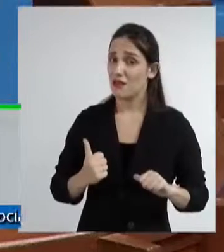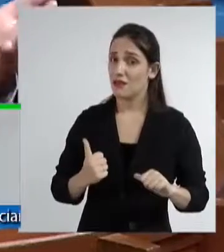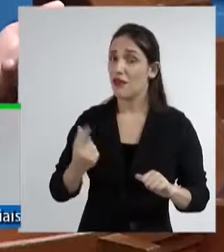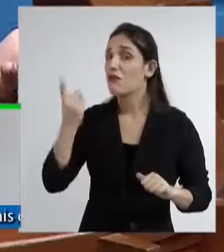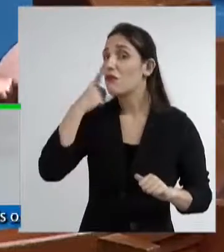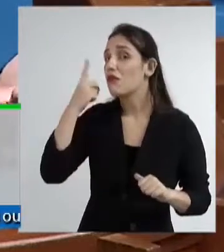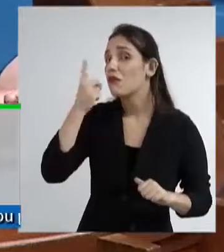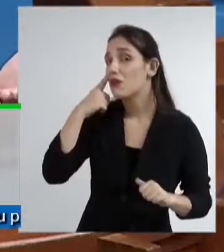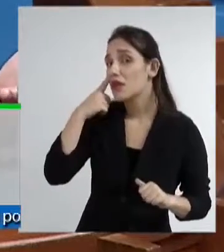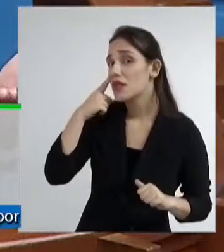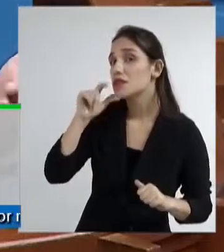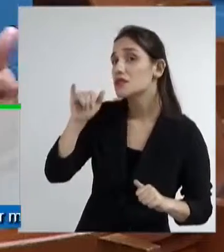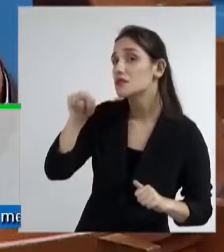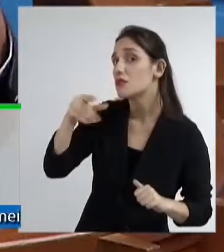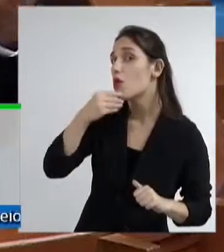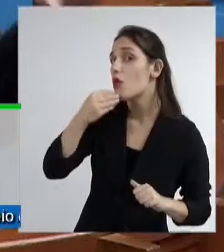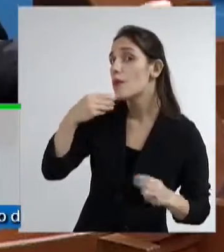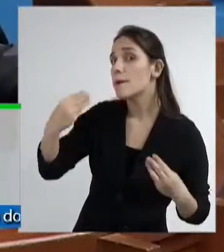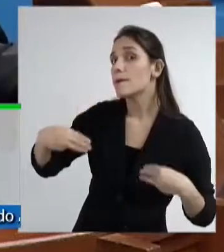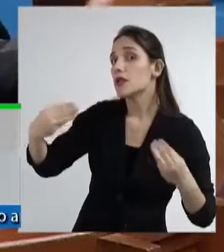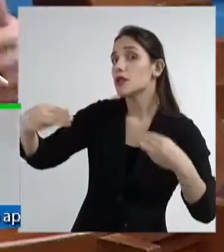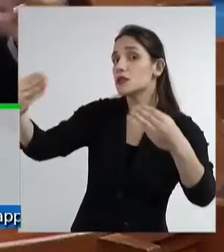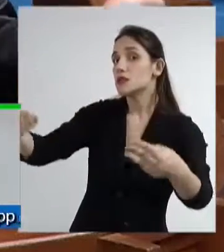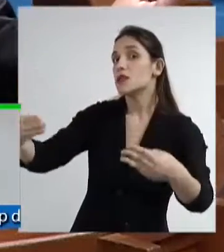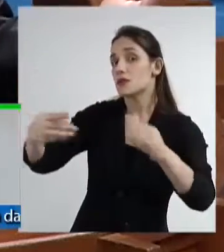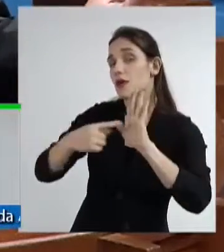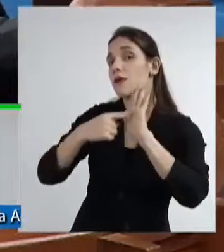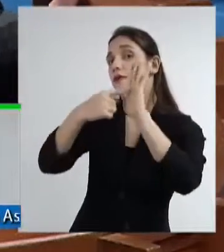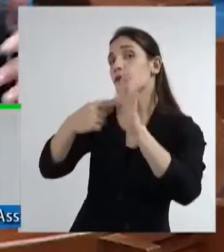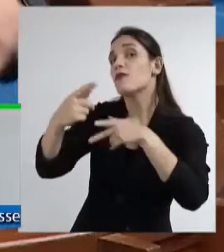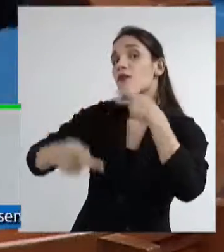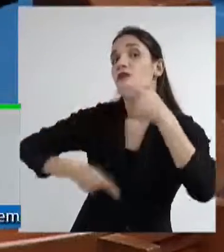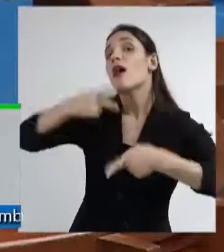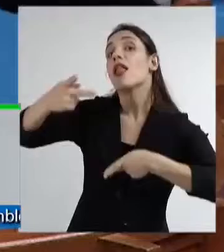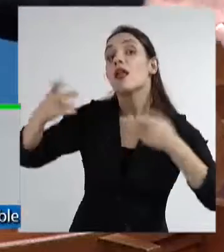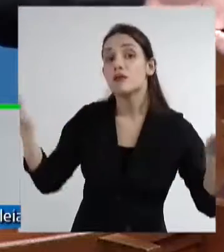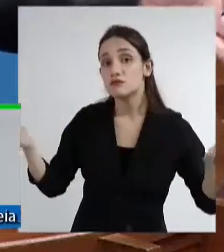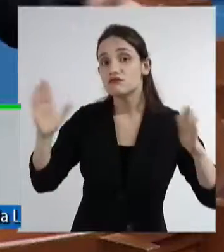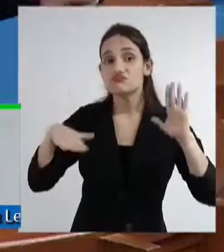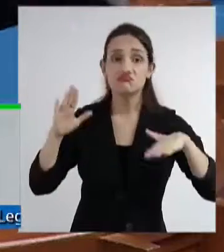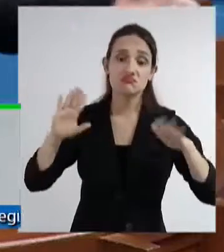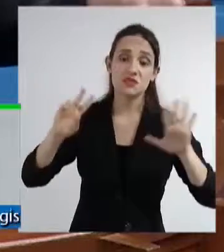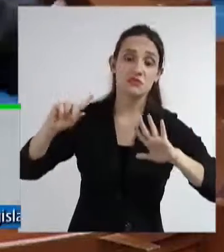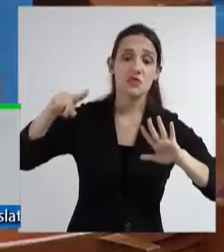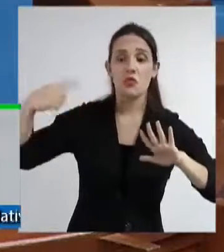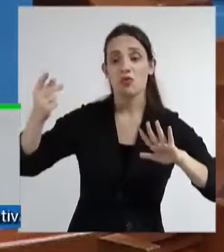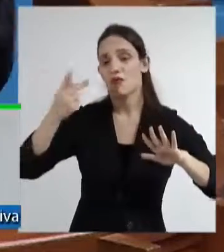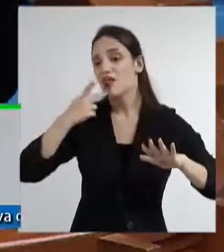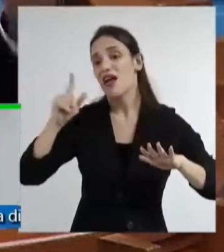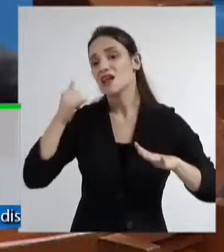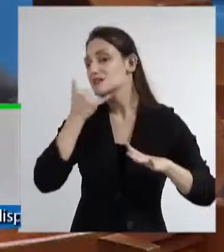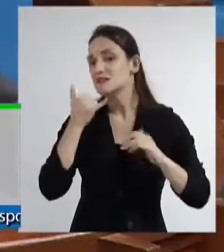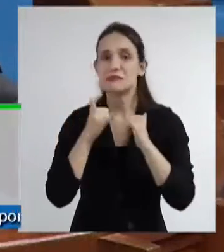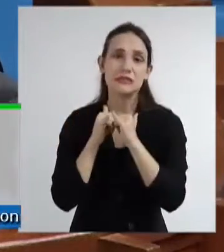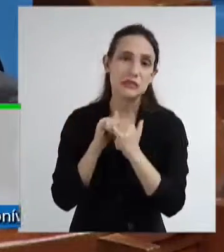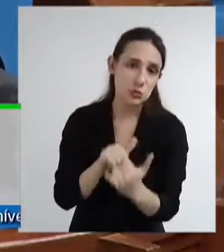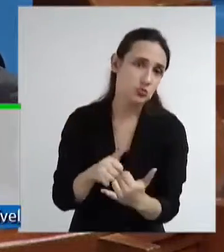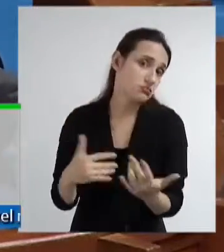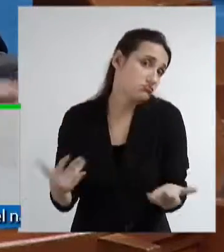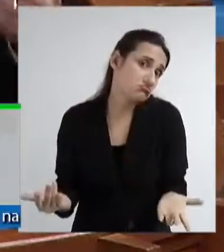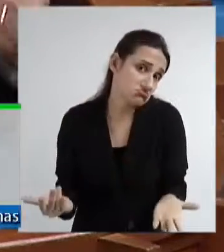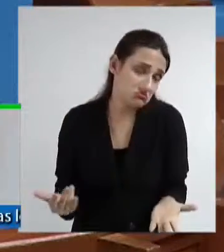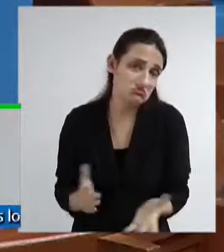espere a possibilidade do ministro poder se manifestar. De repente, ele pode, na próxima semana, fazer a nota, fazer o pedido